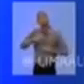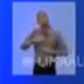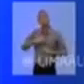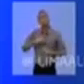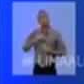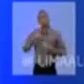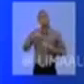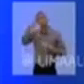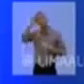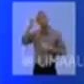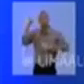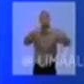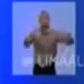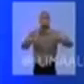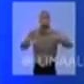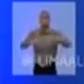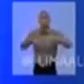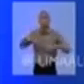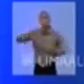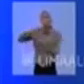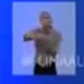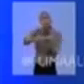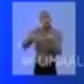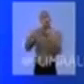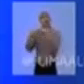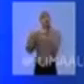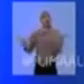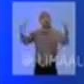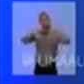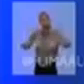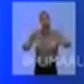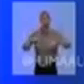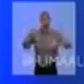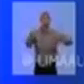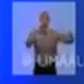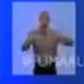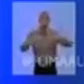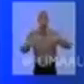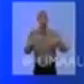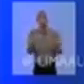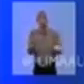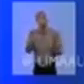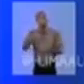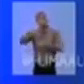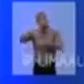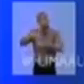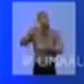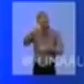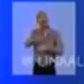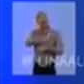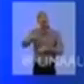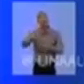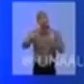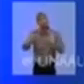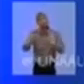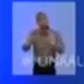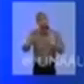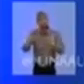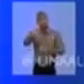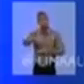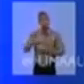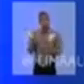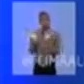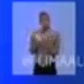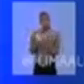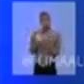dos candidatos que estão aqui, que concordaram em vir participar desse debate. Então, de qualquer maneira, quero lembrar também que não é a TV Globo que está sendo avaliada